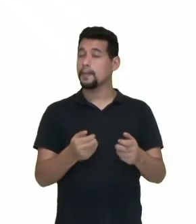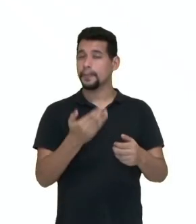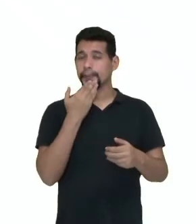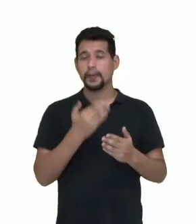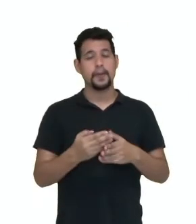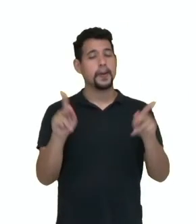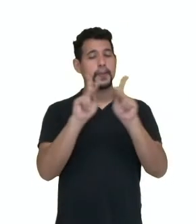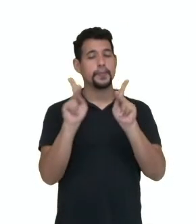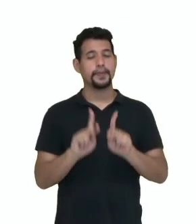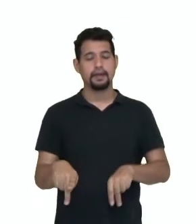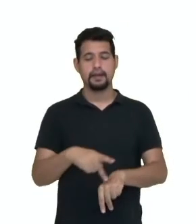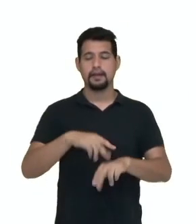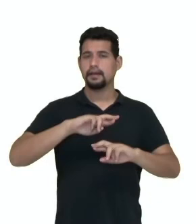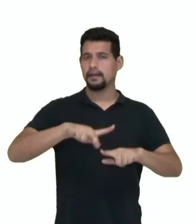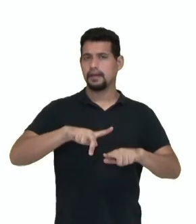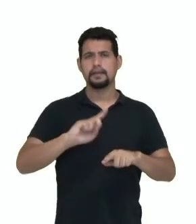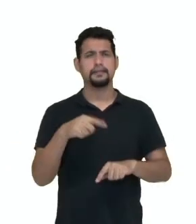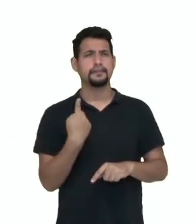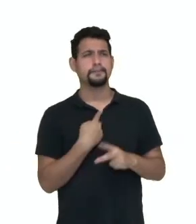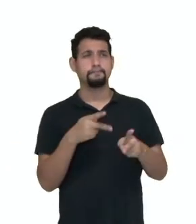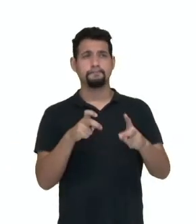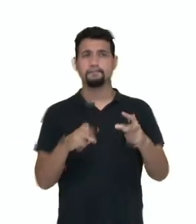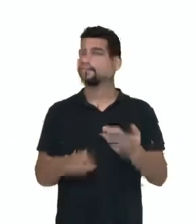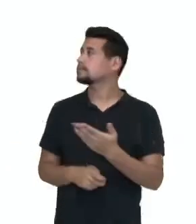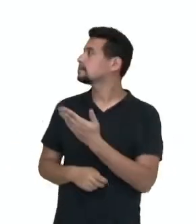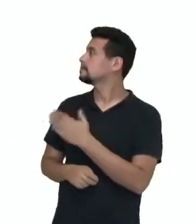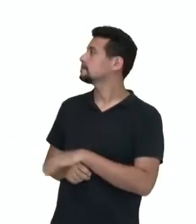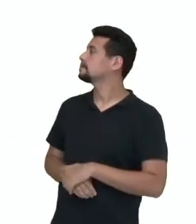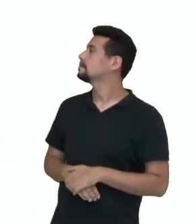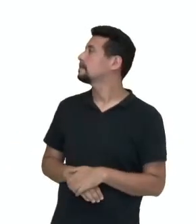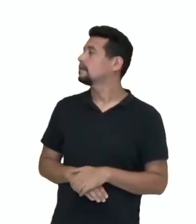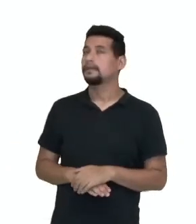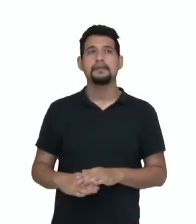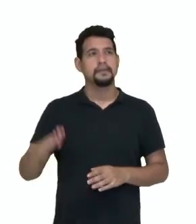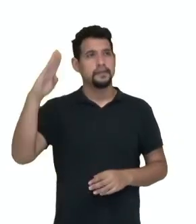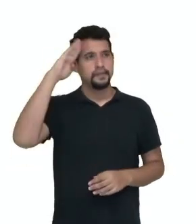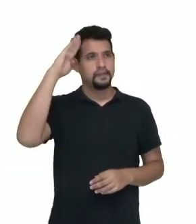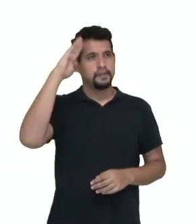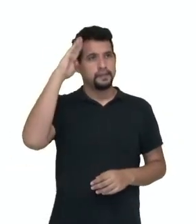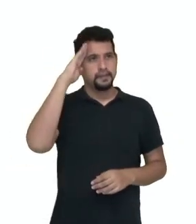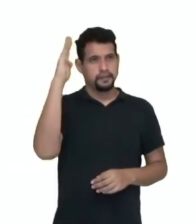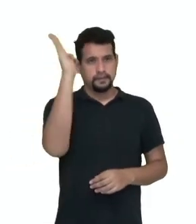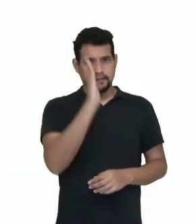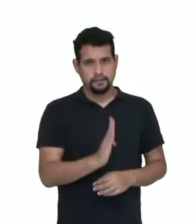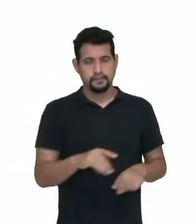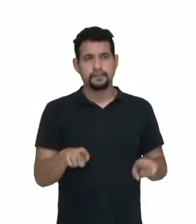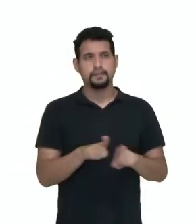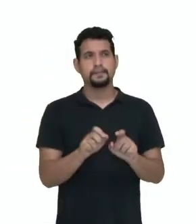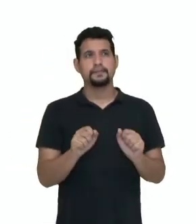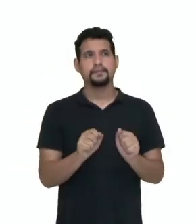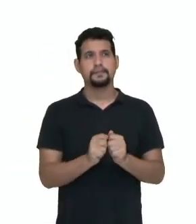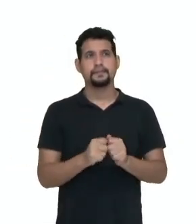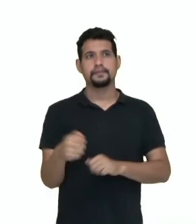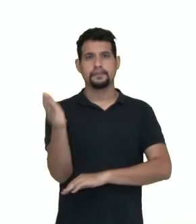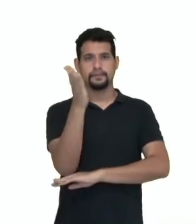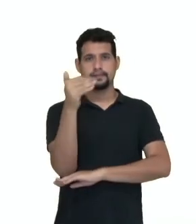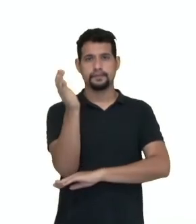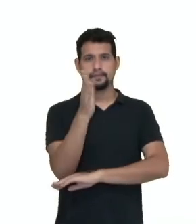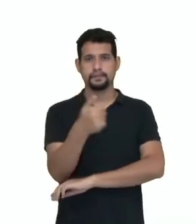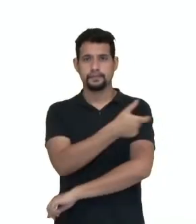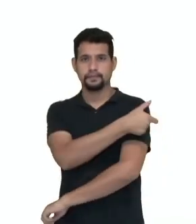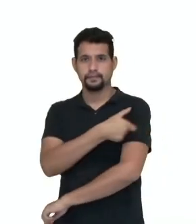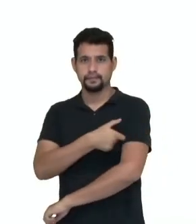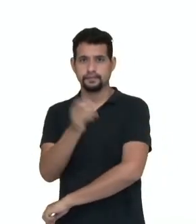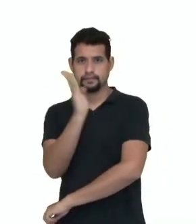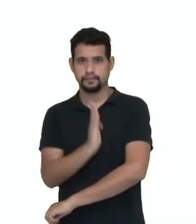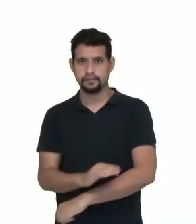países estrangeiros. Como a gente pode observar aqui, um soldado brasileiro, com a bandeira aqui no braço, e com o